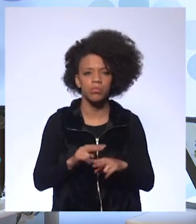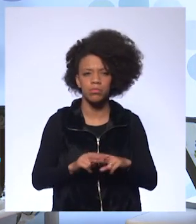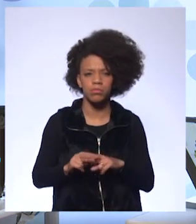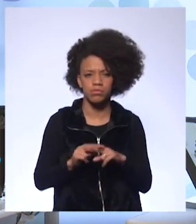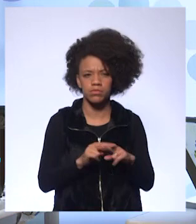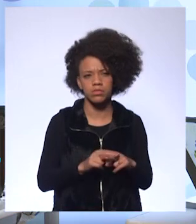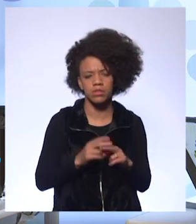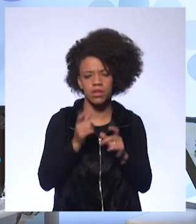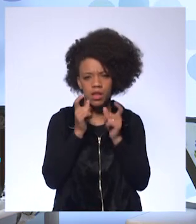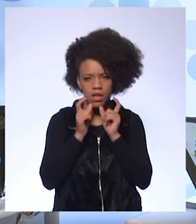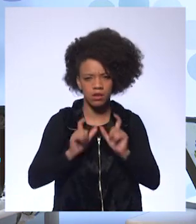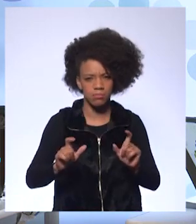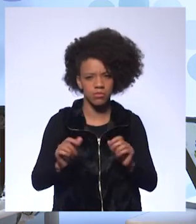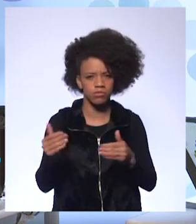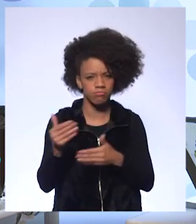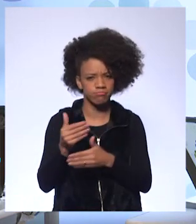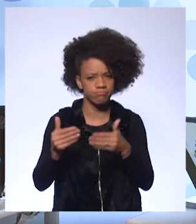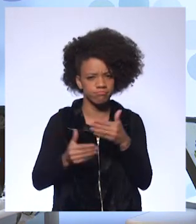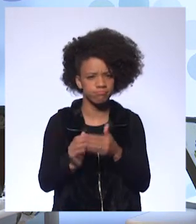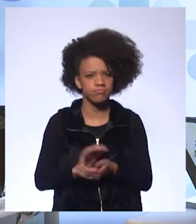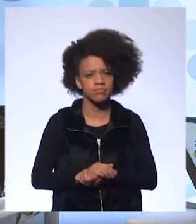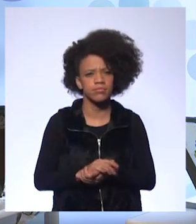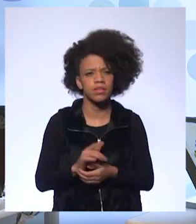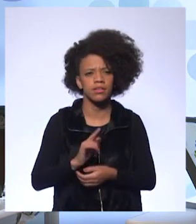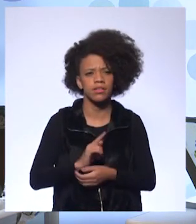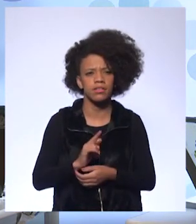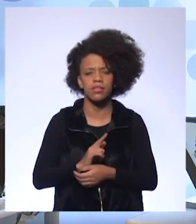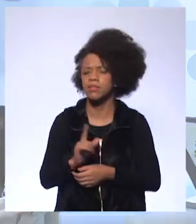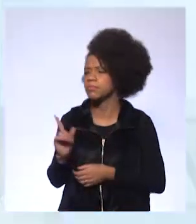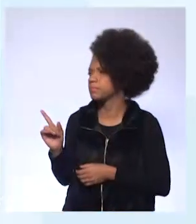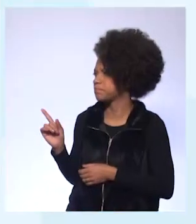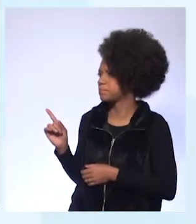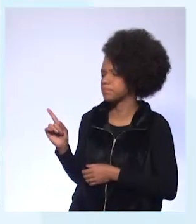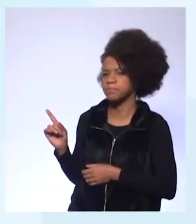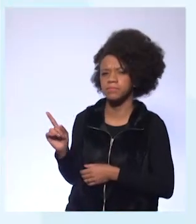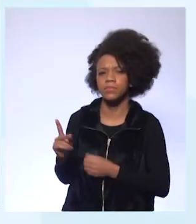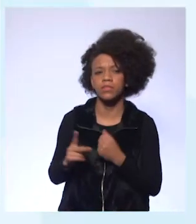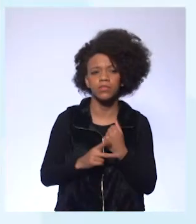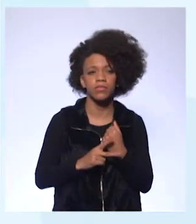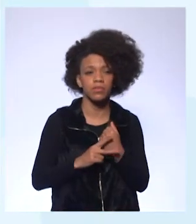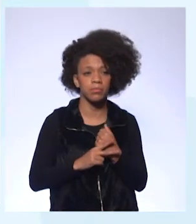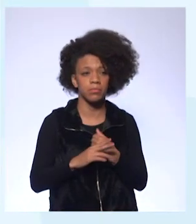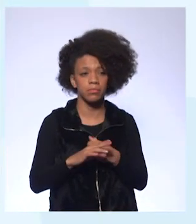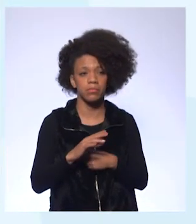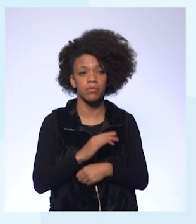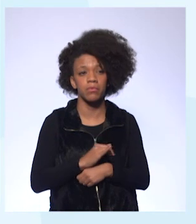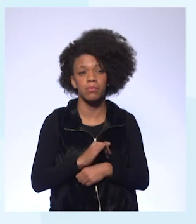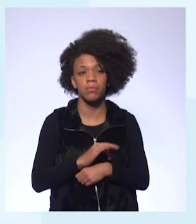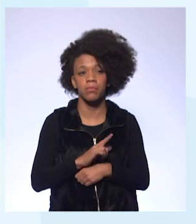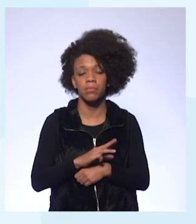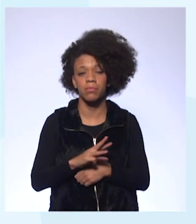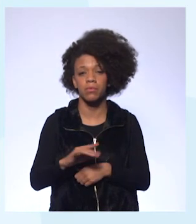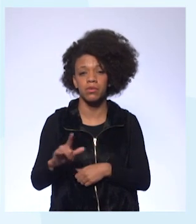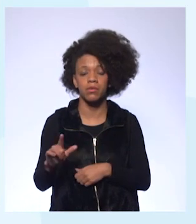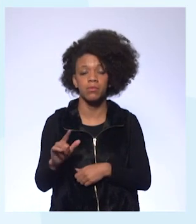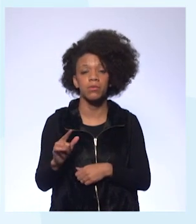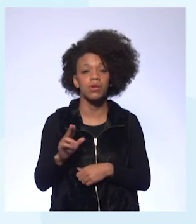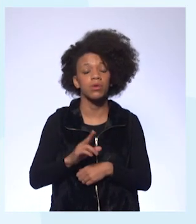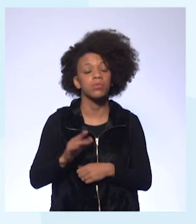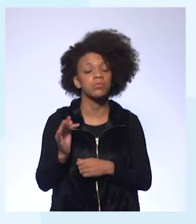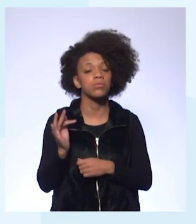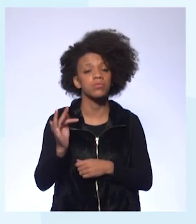revisão gramatical agora a tela a gente tem essa aqui olha só a gente tem o verbo Will certo que a gente usa para o